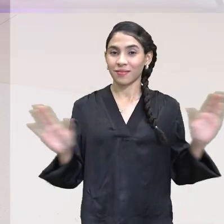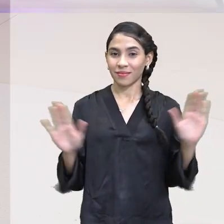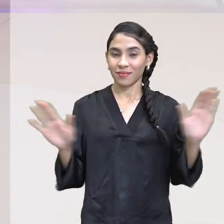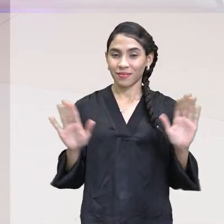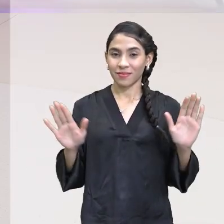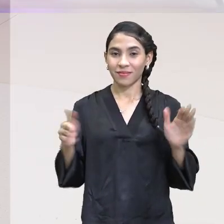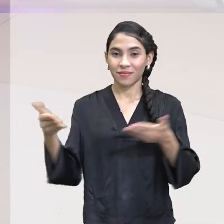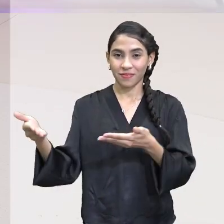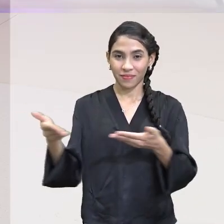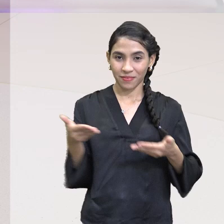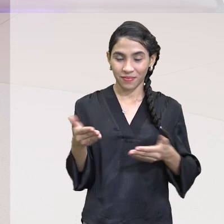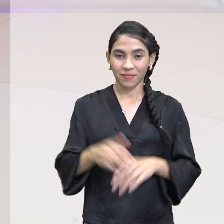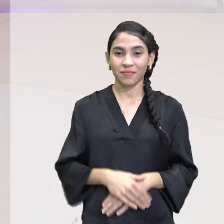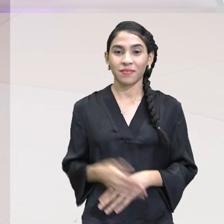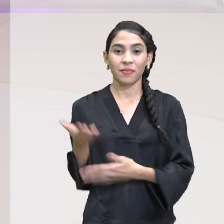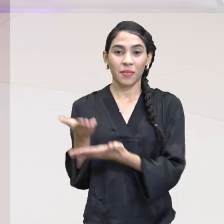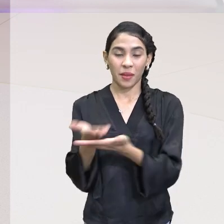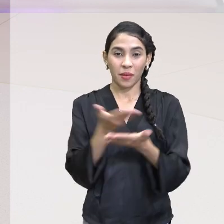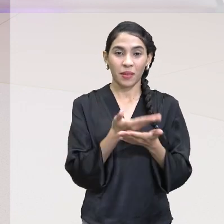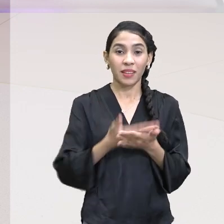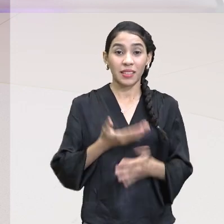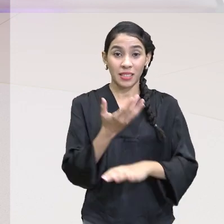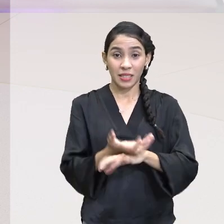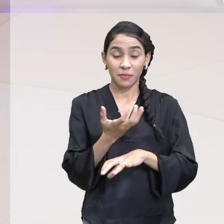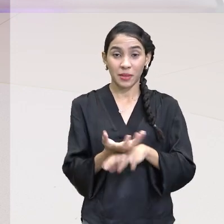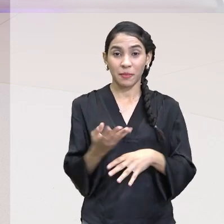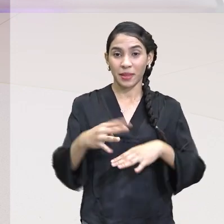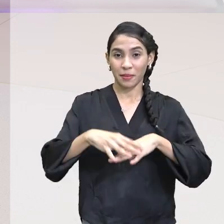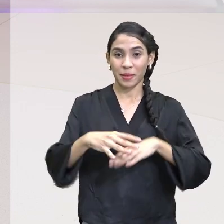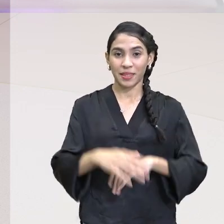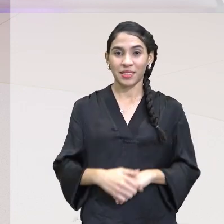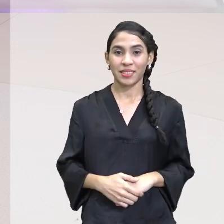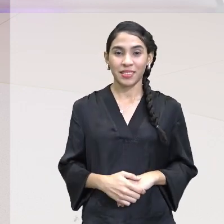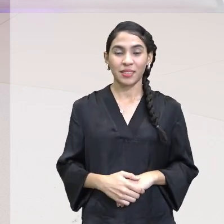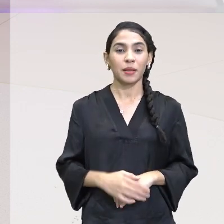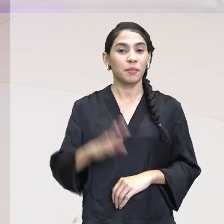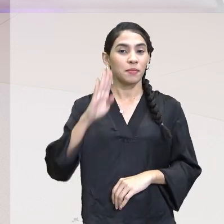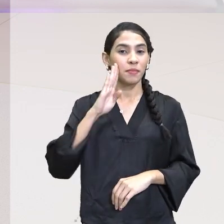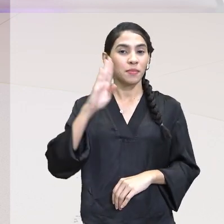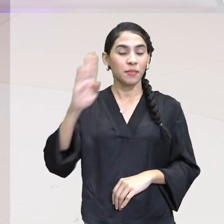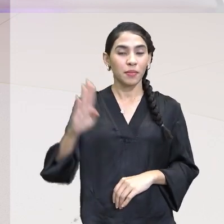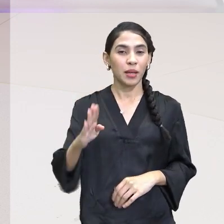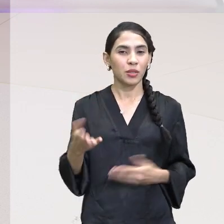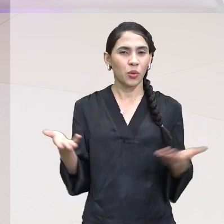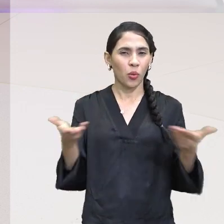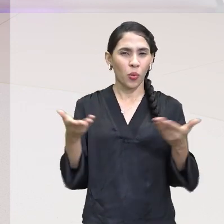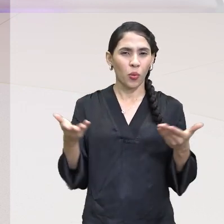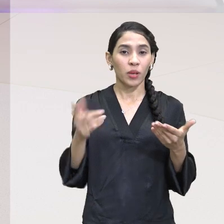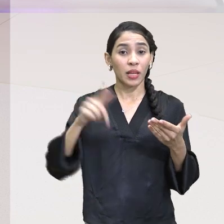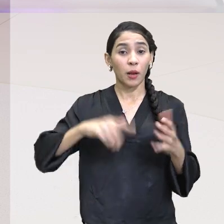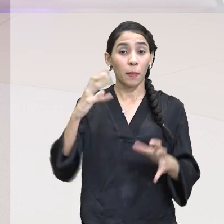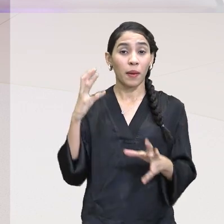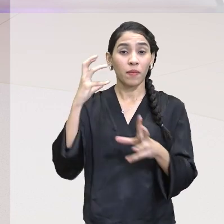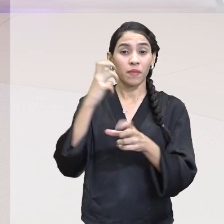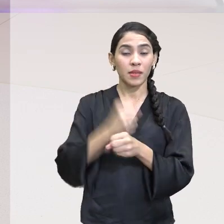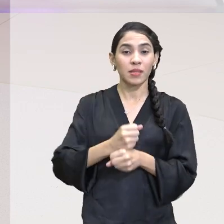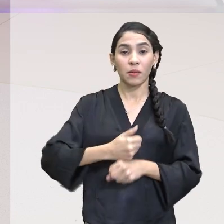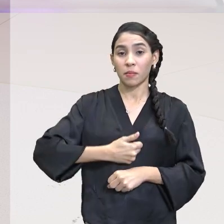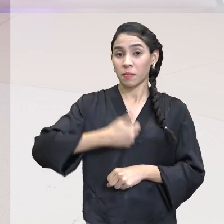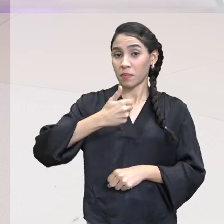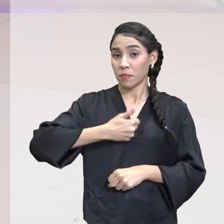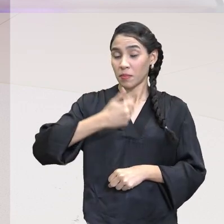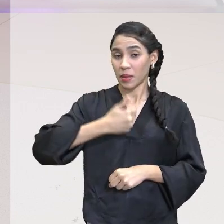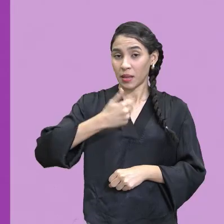Olá, sejam bem-vindos a mais uma aula do componente de matemática, principalmente essa que é uma revisão da nossa